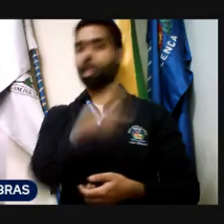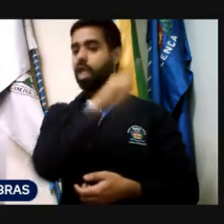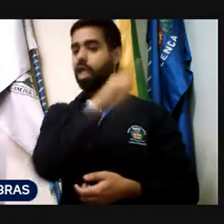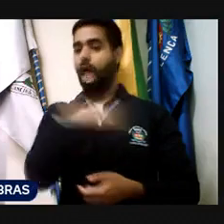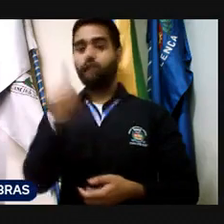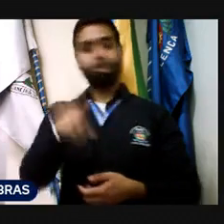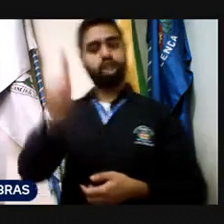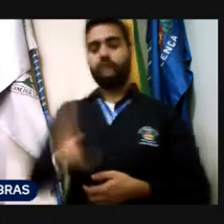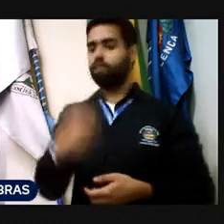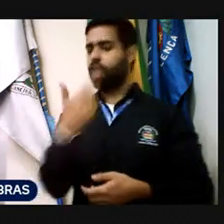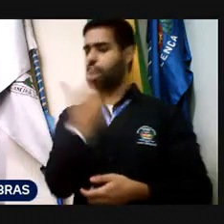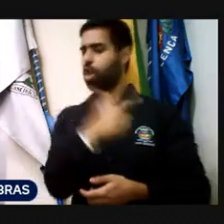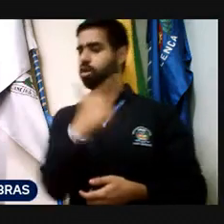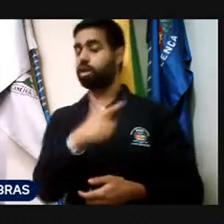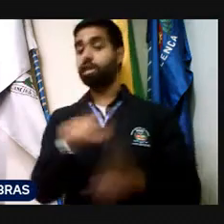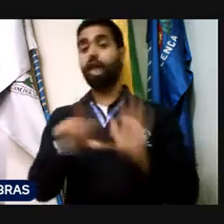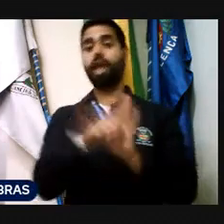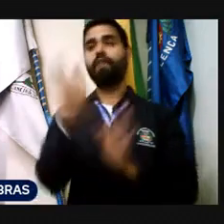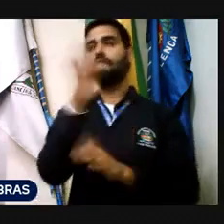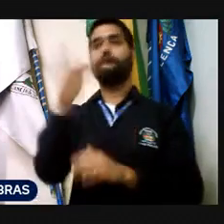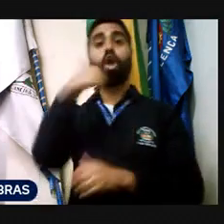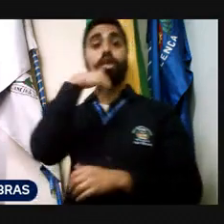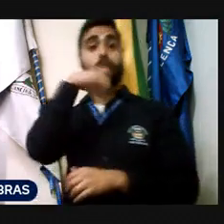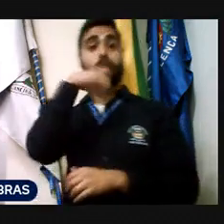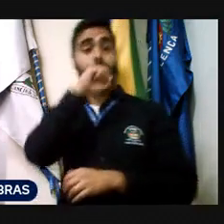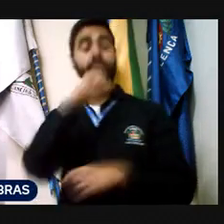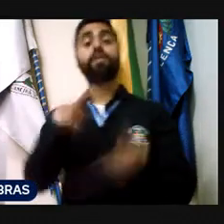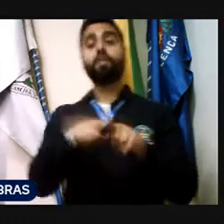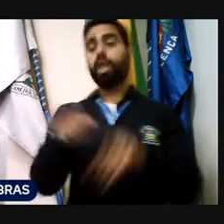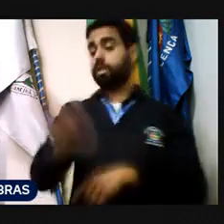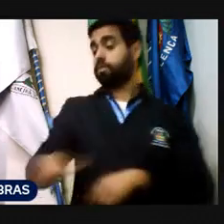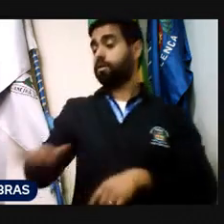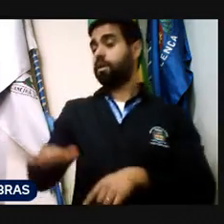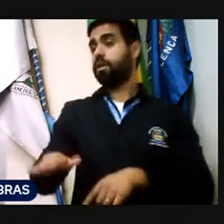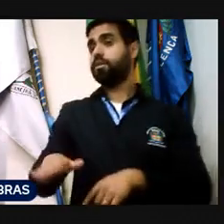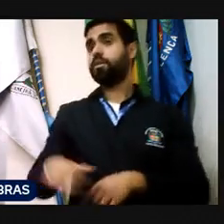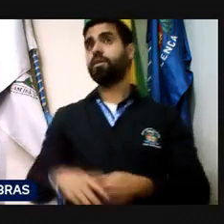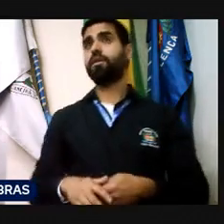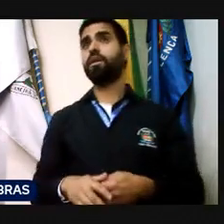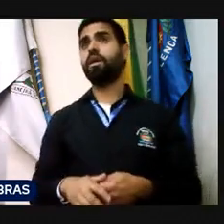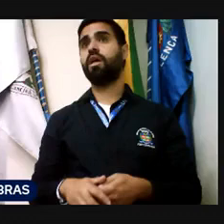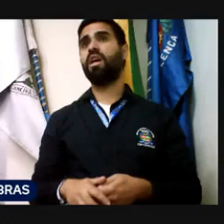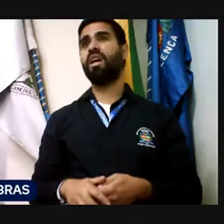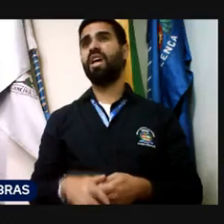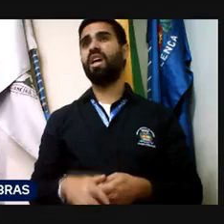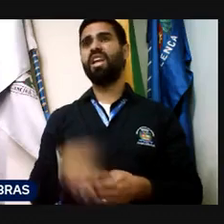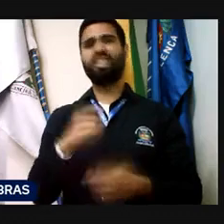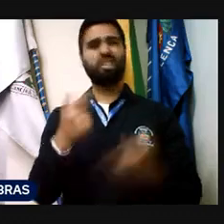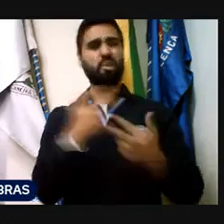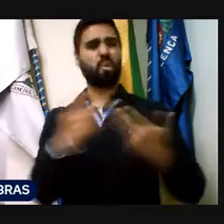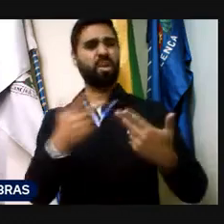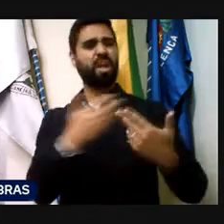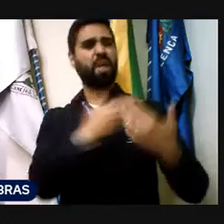da Constituição Federal a essas mães, a essas crianças, a esse fardo que essas mulheres já carregam?